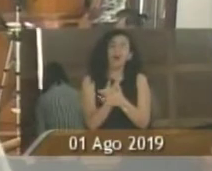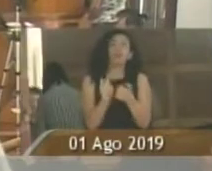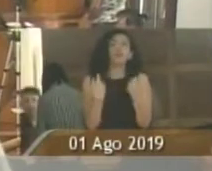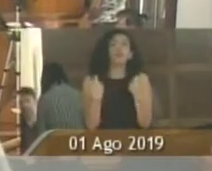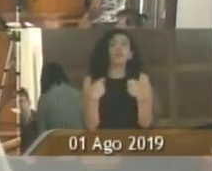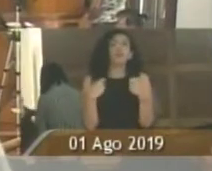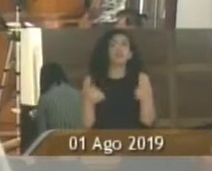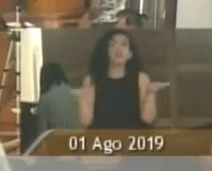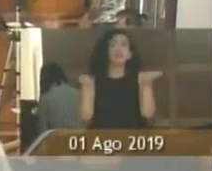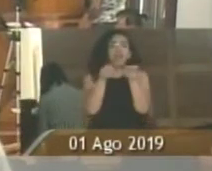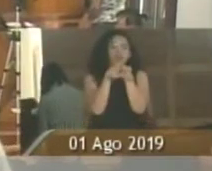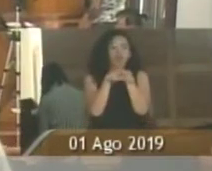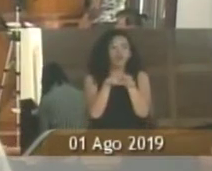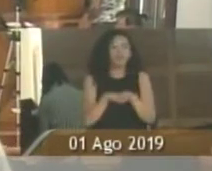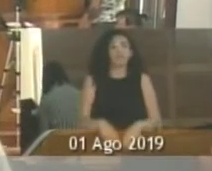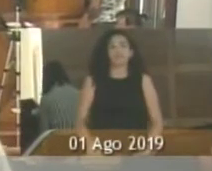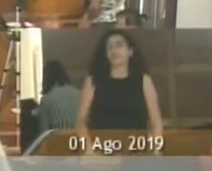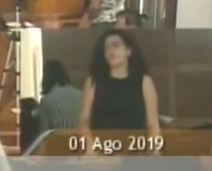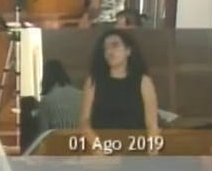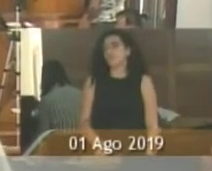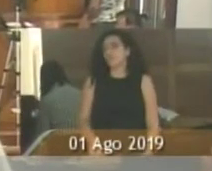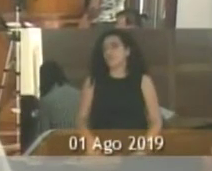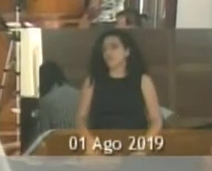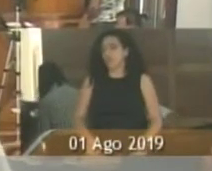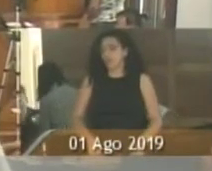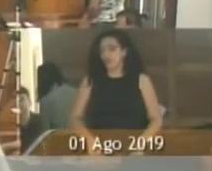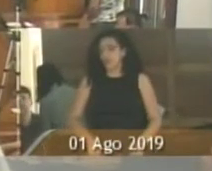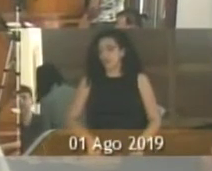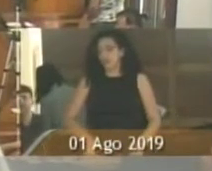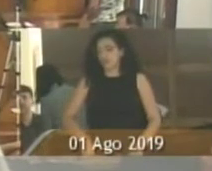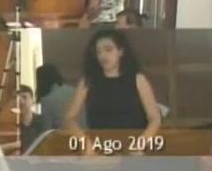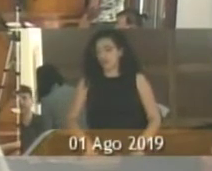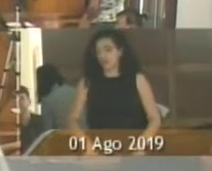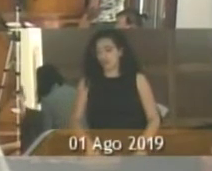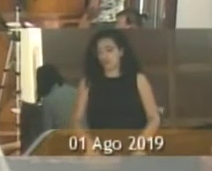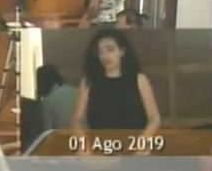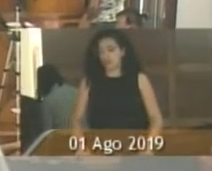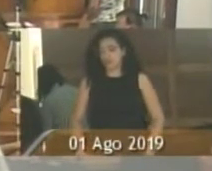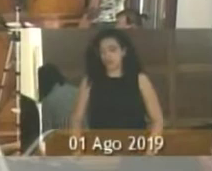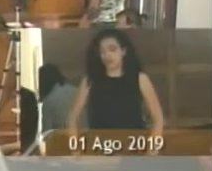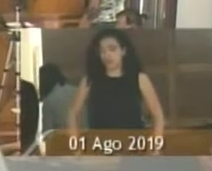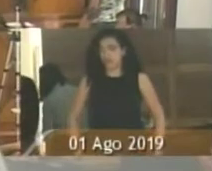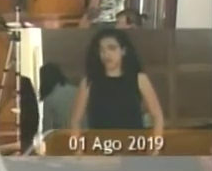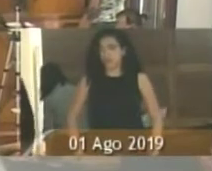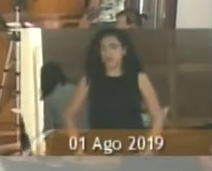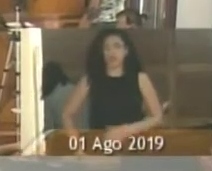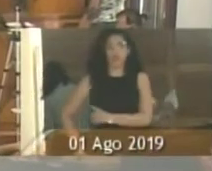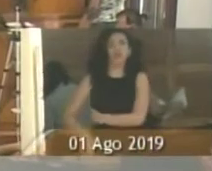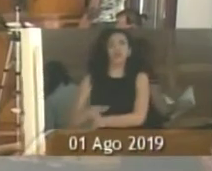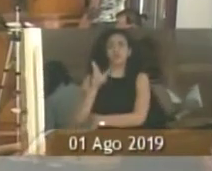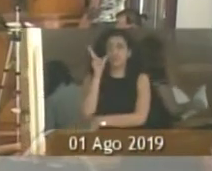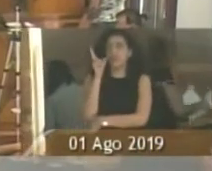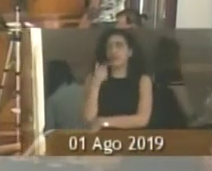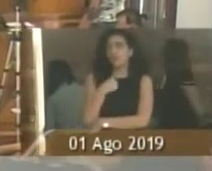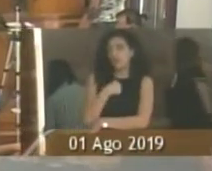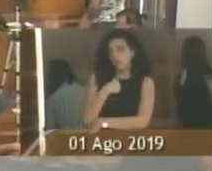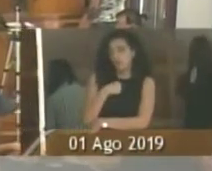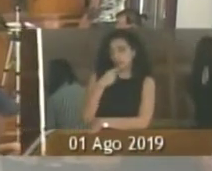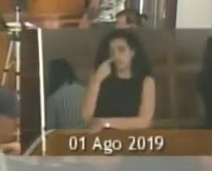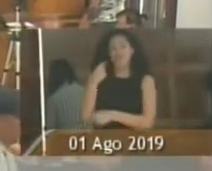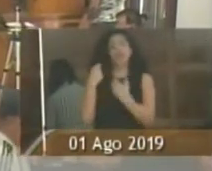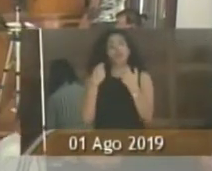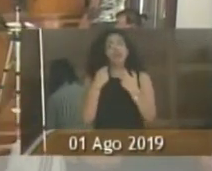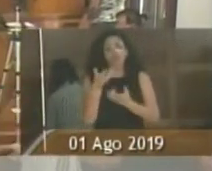para todos. Existe só um peso, né? Pelo menos pela minha parte, acredito que o seu também, que existe só um peso. Então, a gente vai estar pedindo aqui ao secretário